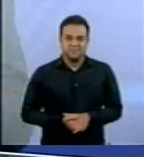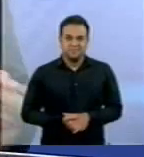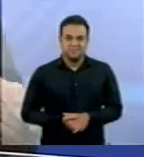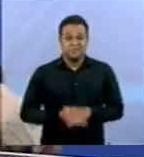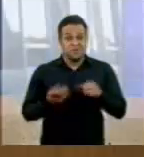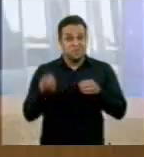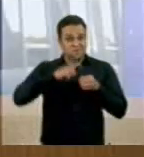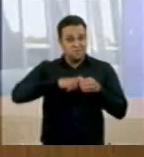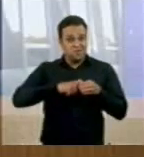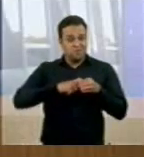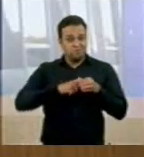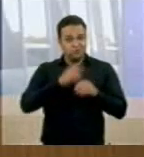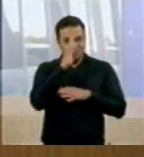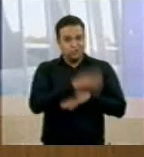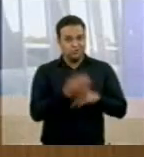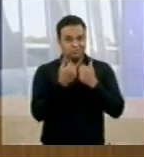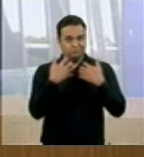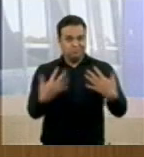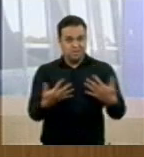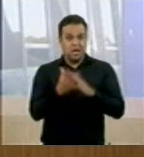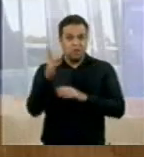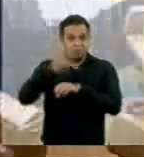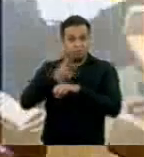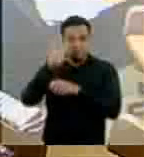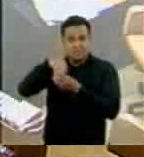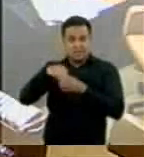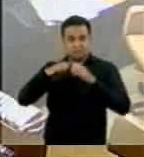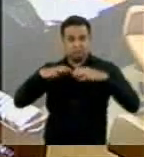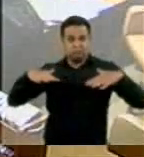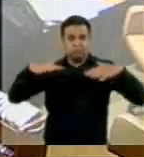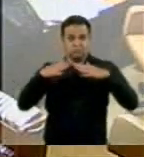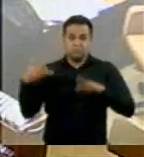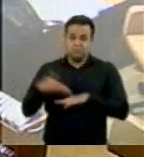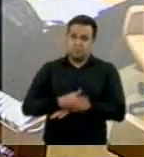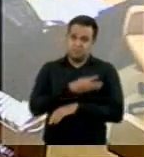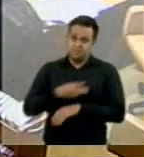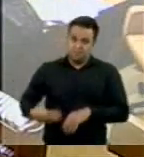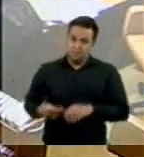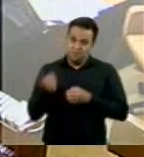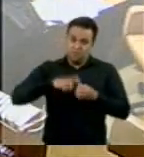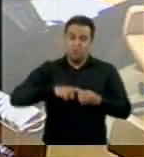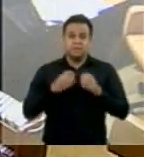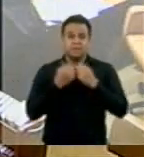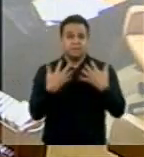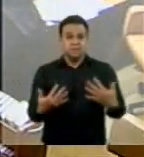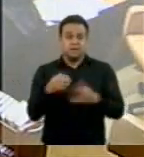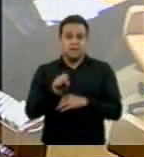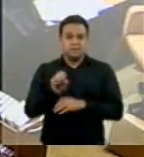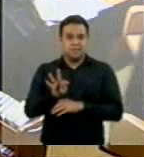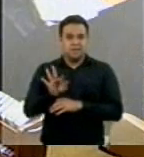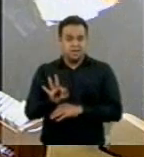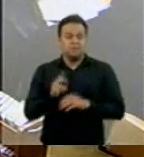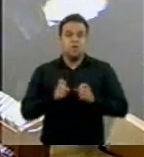Estamos de volta com o direto do plenário, já com imagens do retorno dos ministros aos respectivos lugares no plenário do Supremo Tribunal Federal